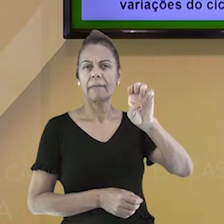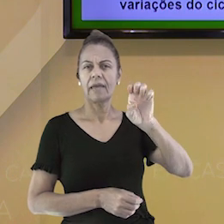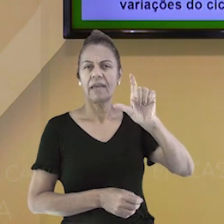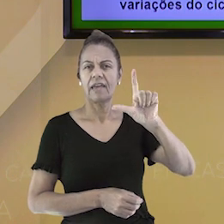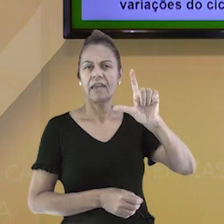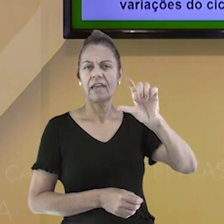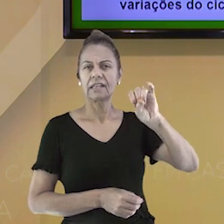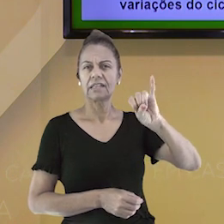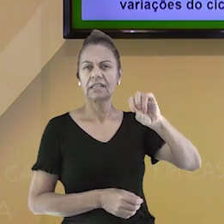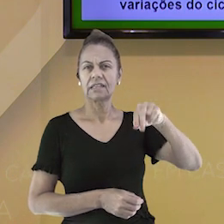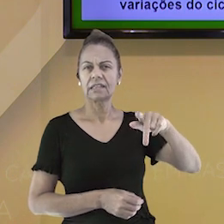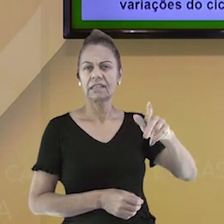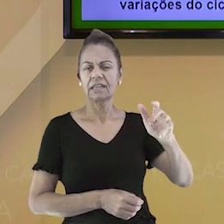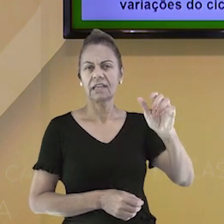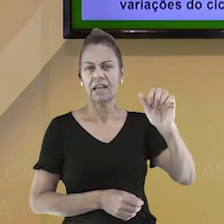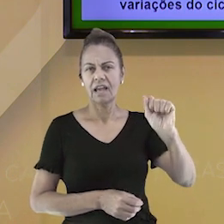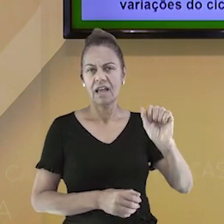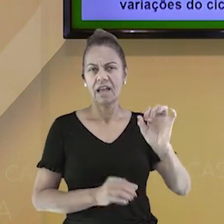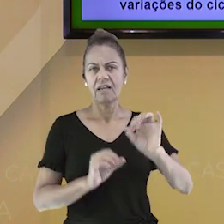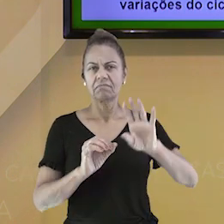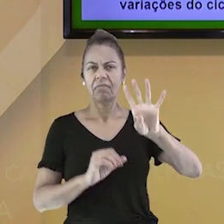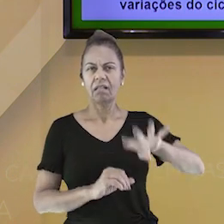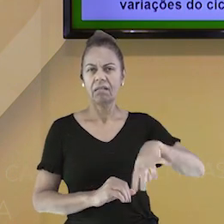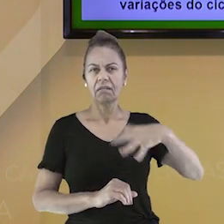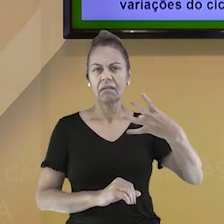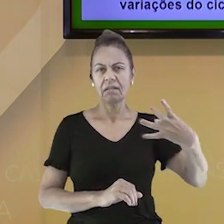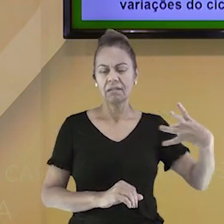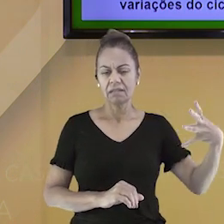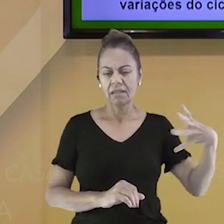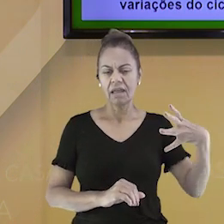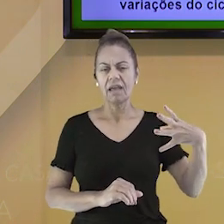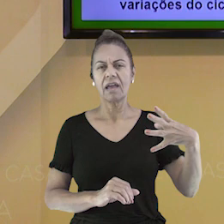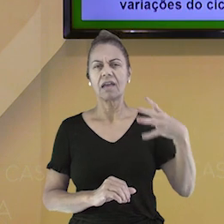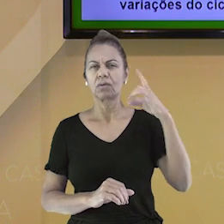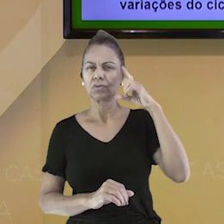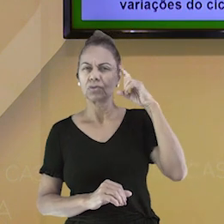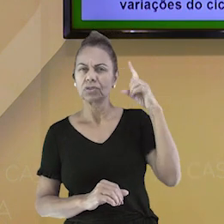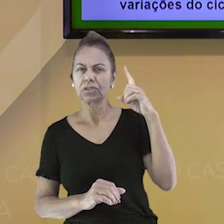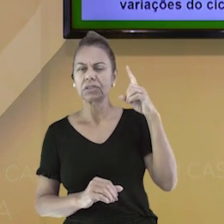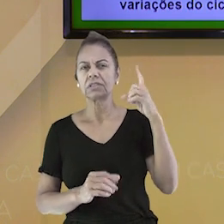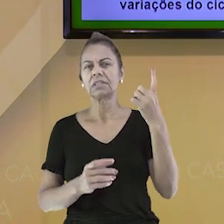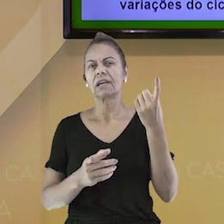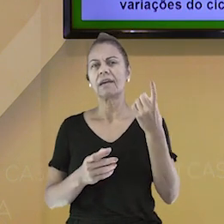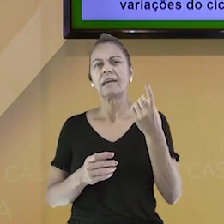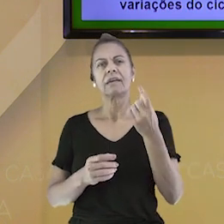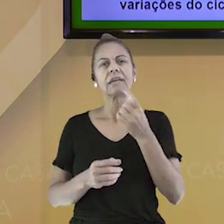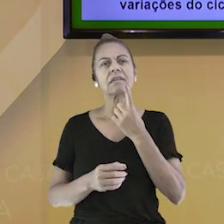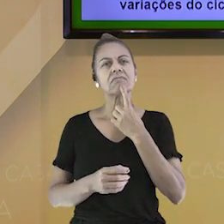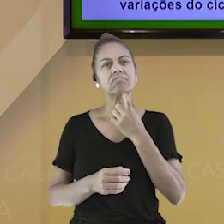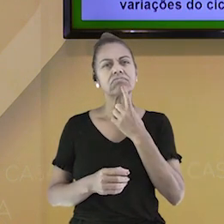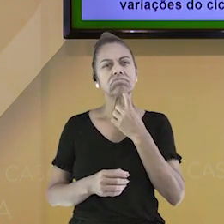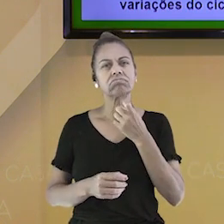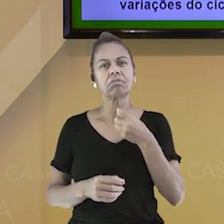calendário, tendo como referência o período de menstruação da mulher. Com base nele, a mulher estabelece o